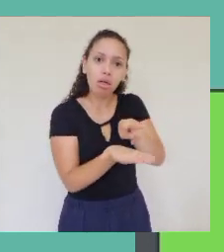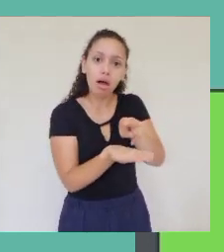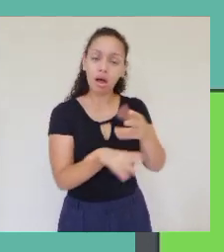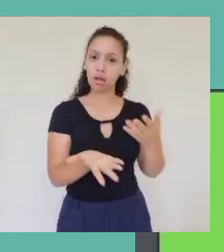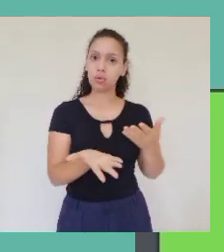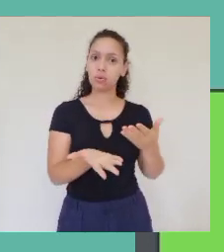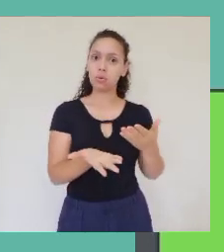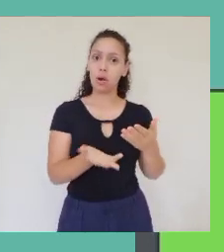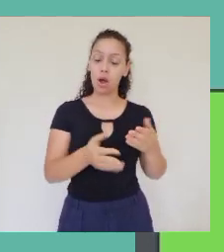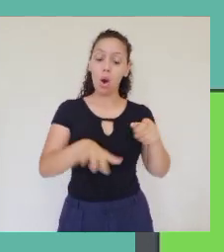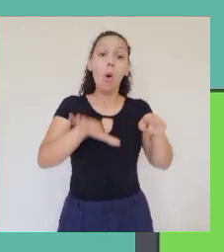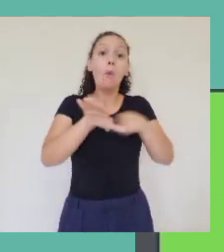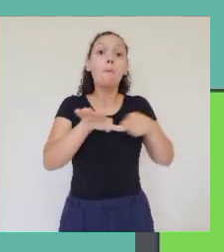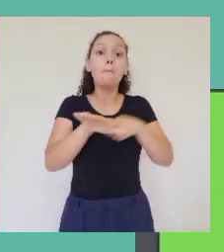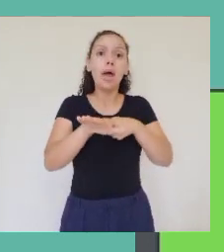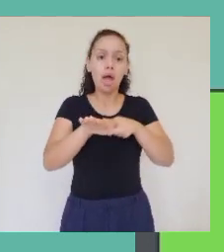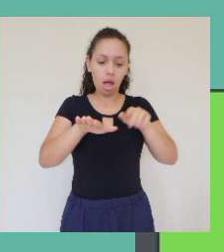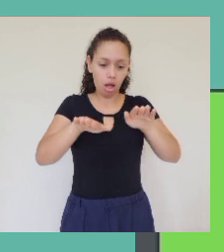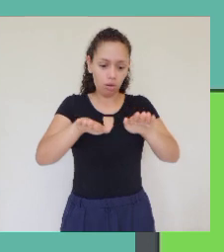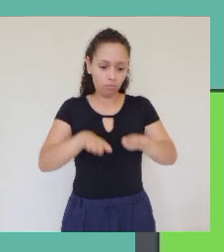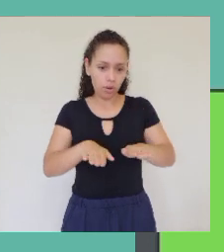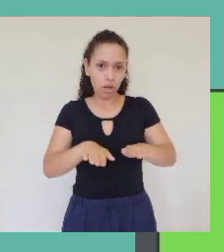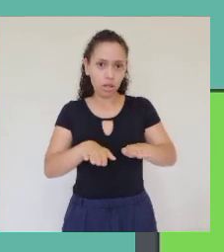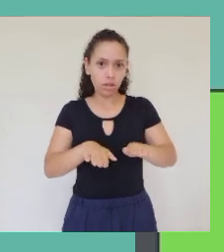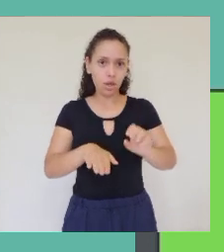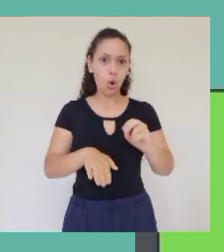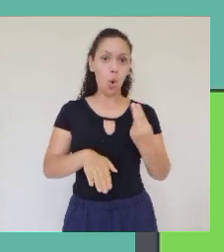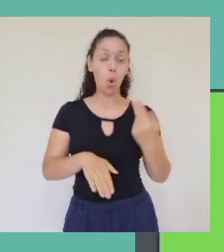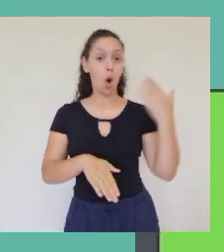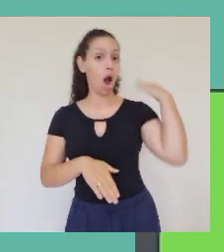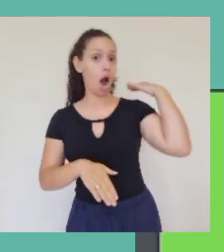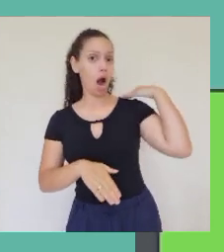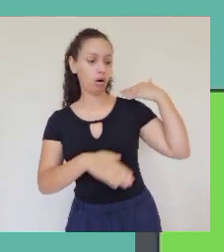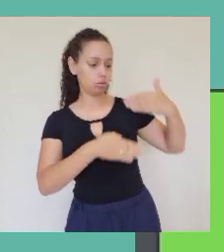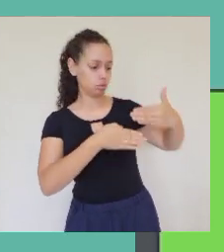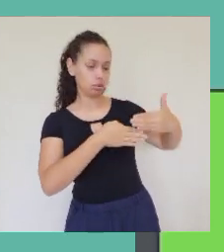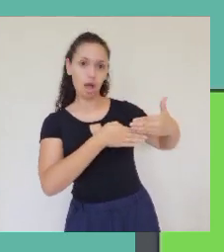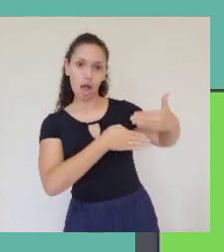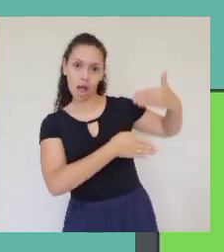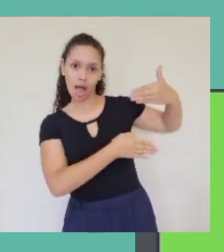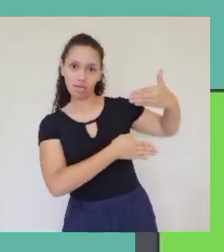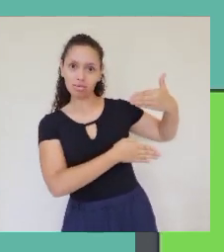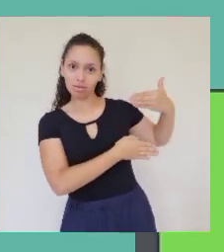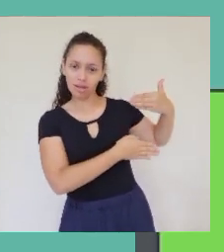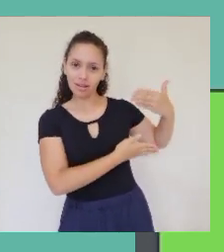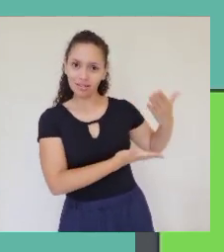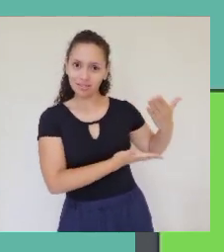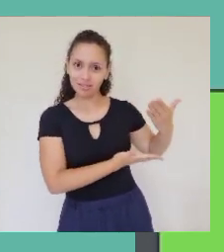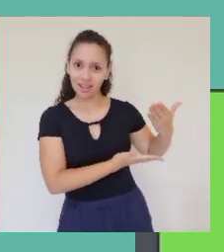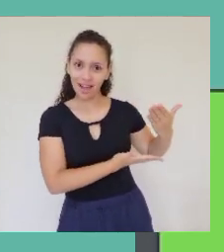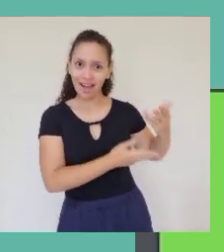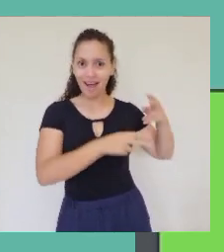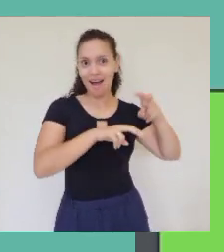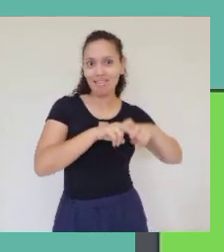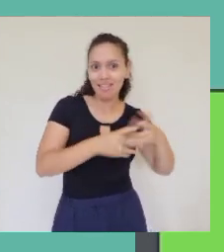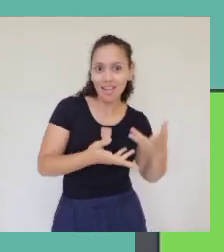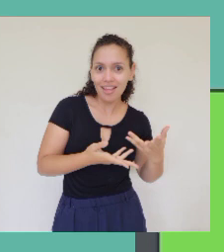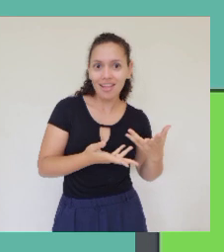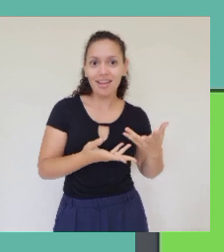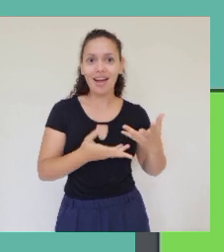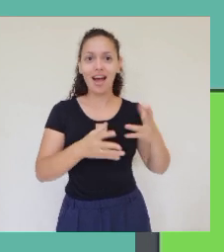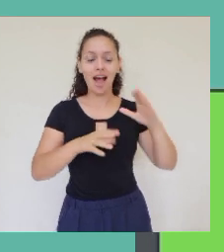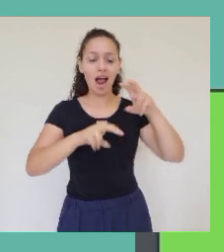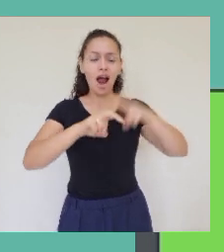chão, está com as costas totalmente apoiadas em algum encosto, seja na cadeira, seja no travesseiro, no sofá, qual